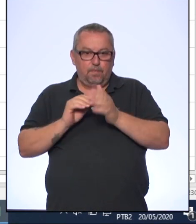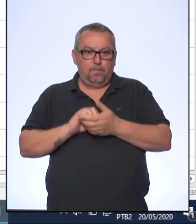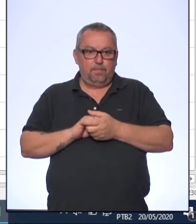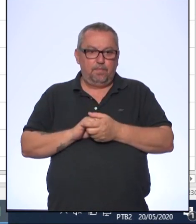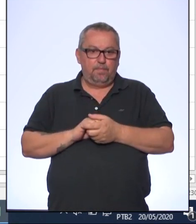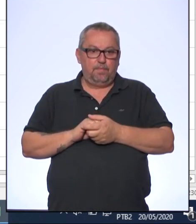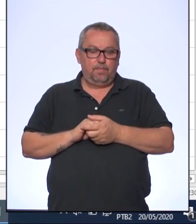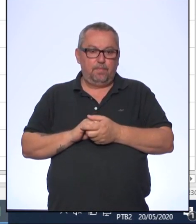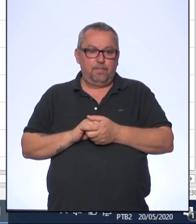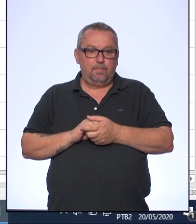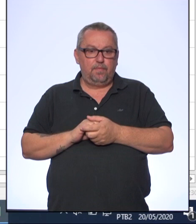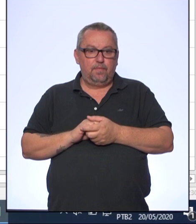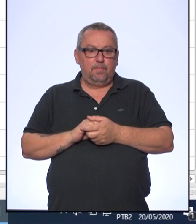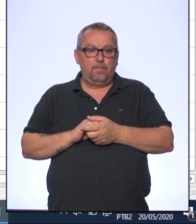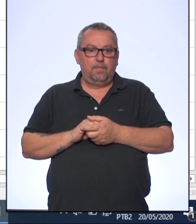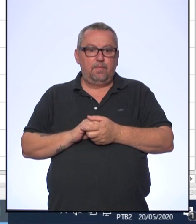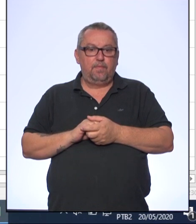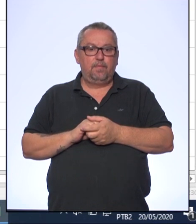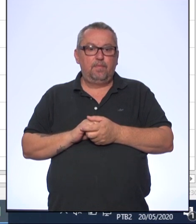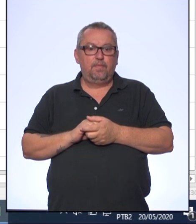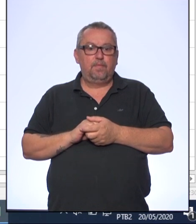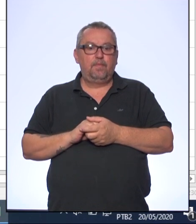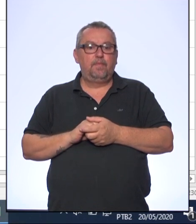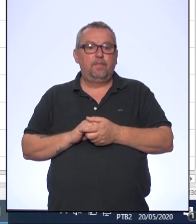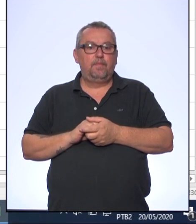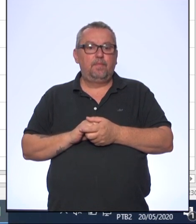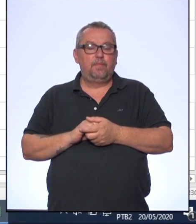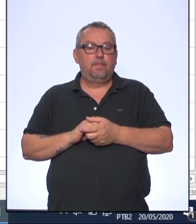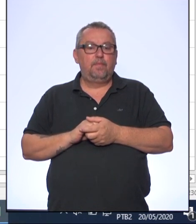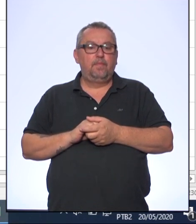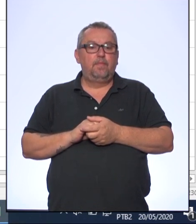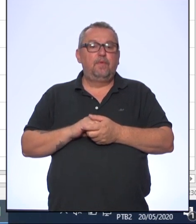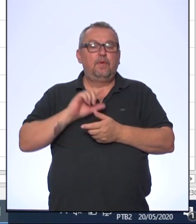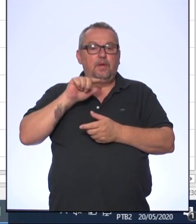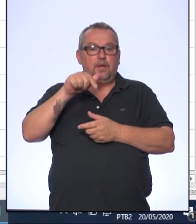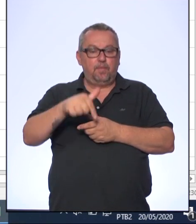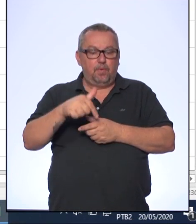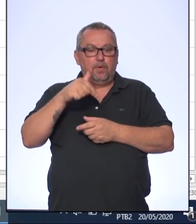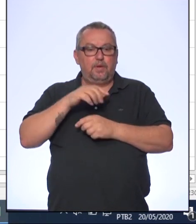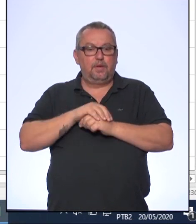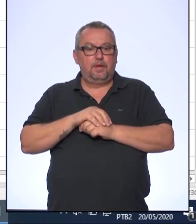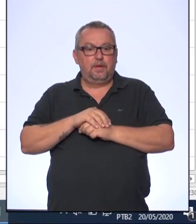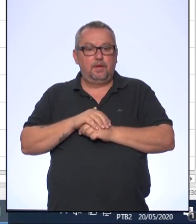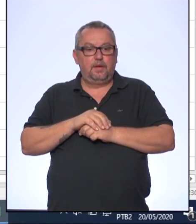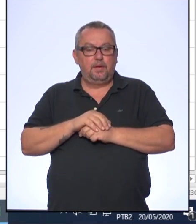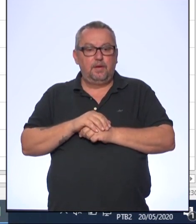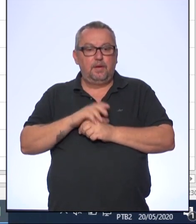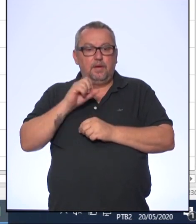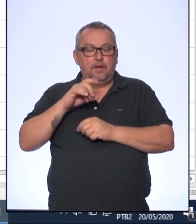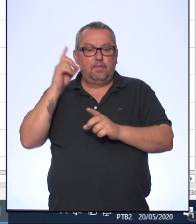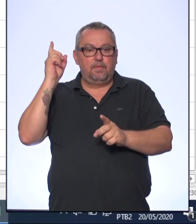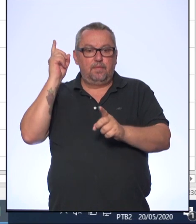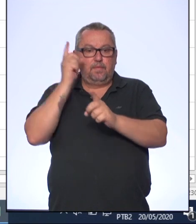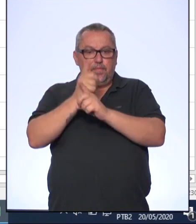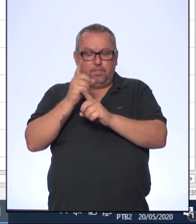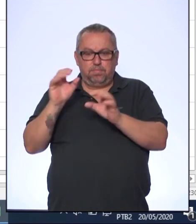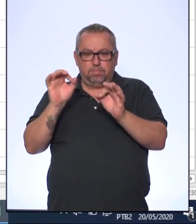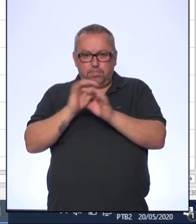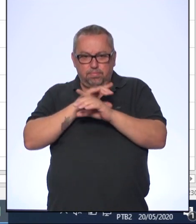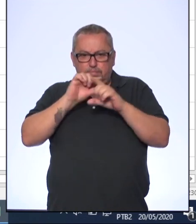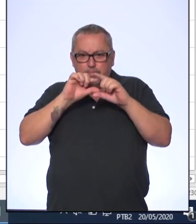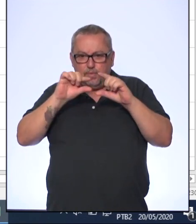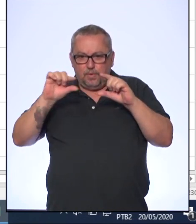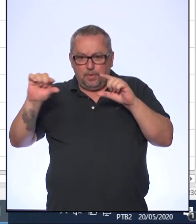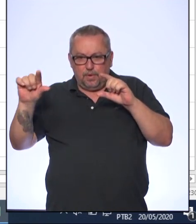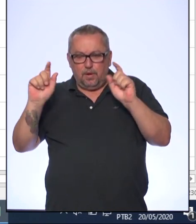meninos. E eu vou colocar as meninas. Então, coloquei ali as meninas. Se eu identificar dentro dessa planilha,